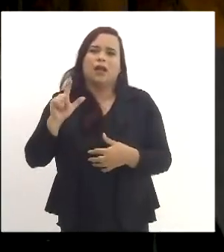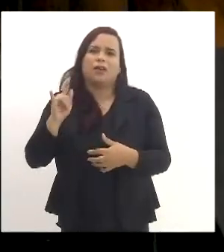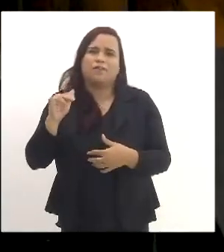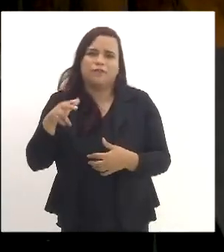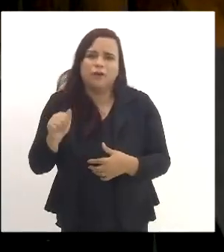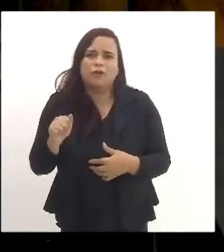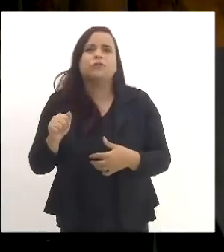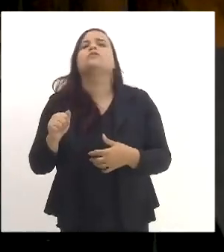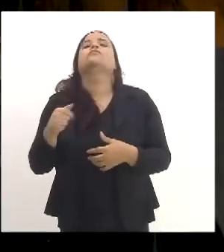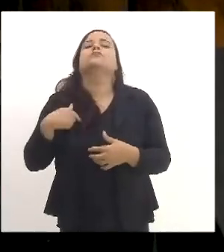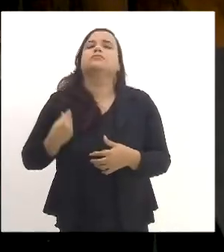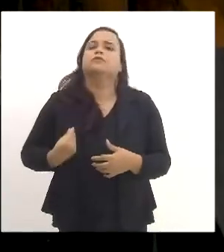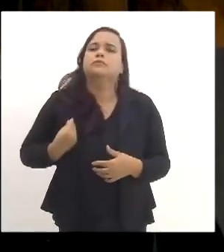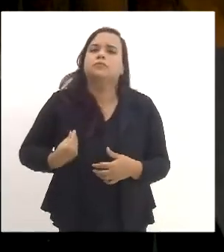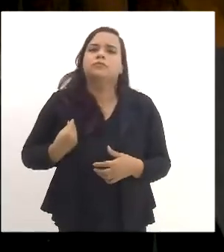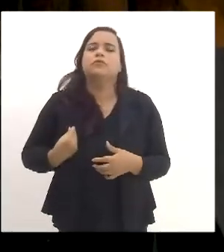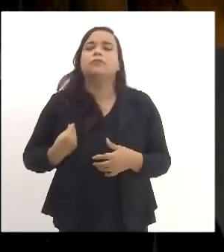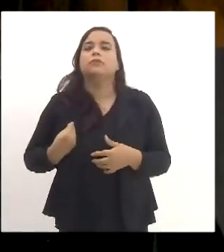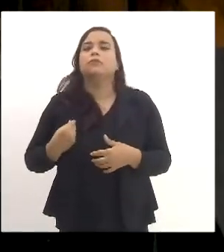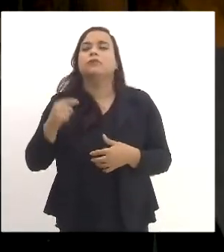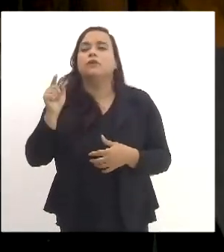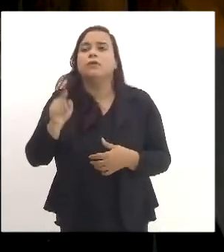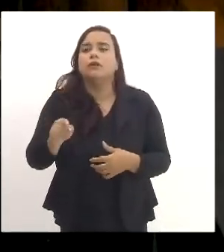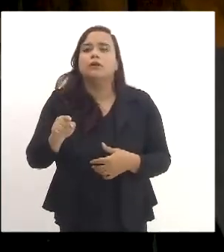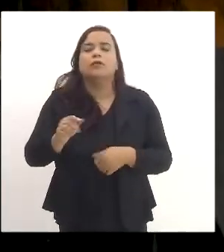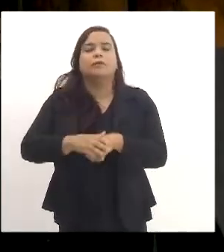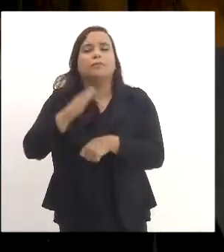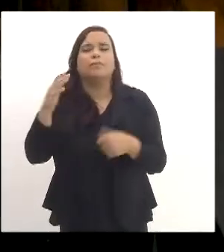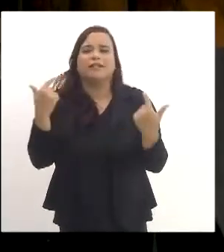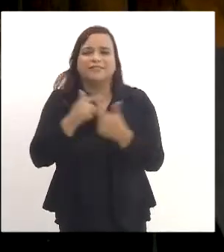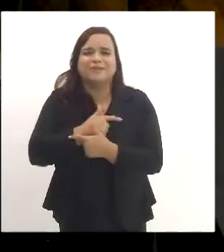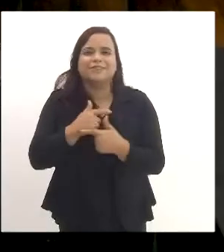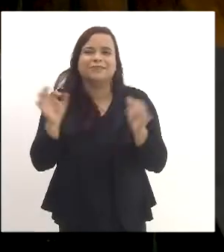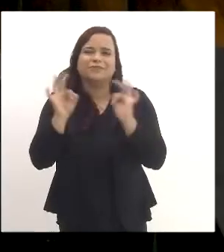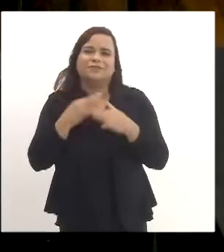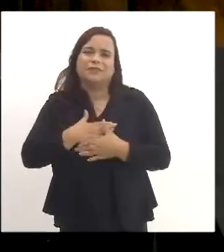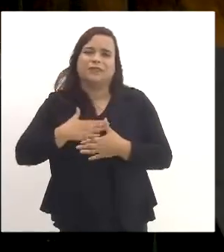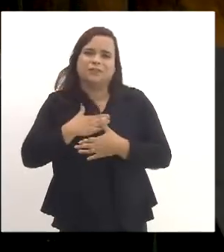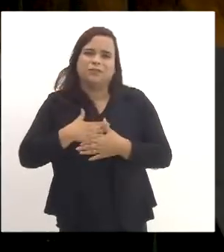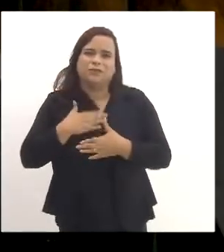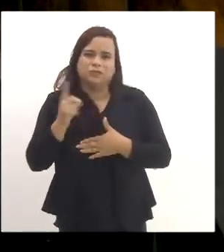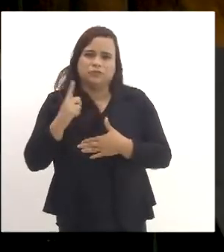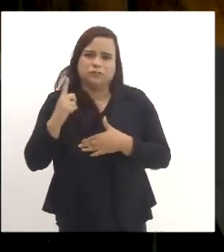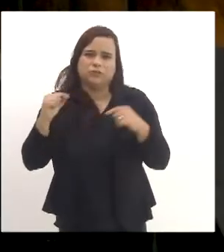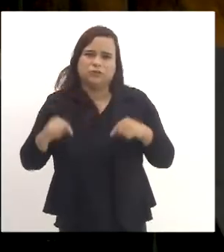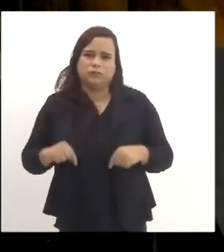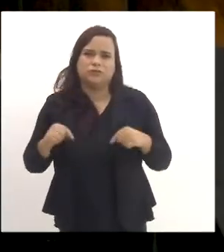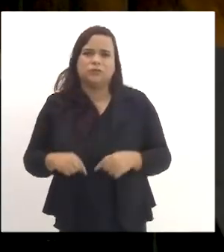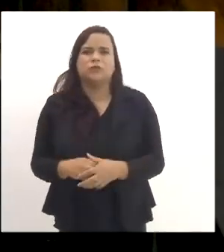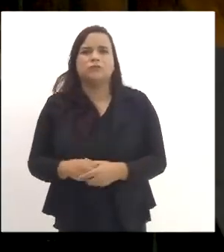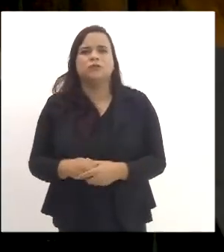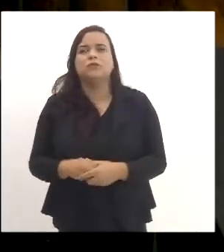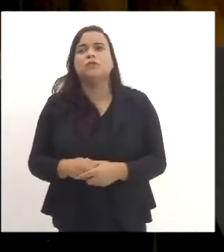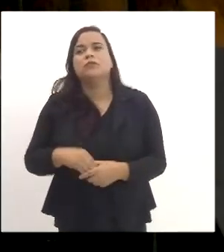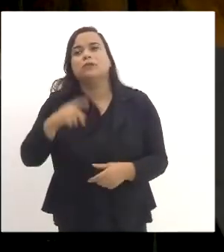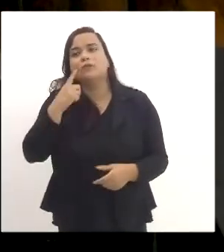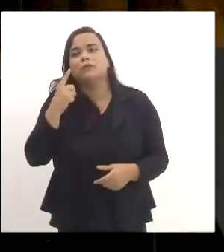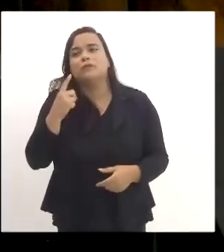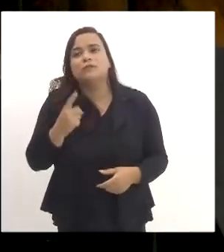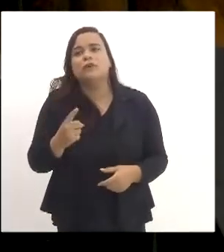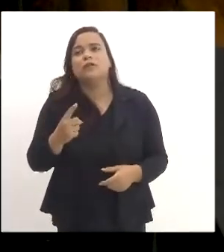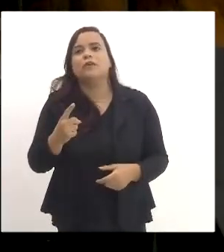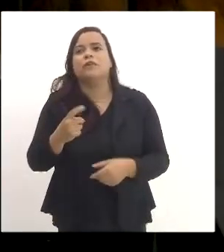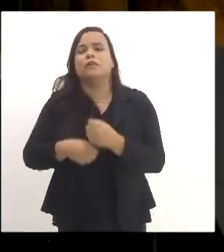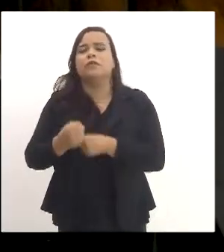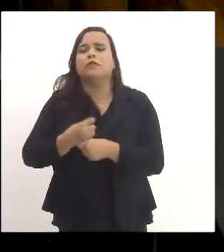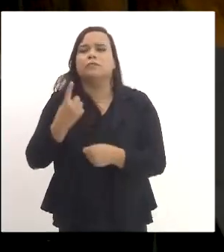futuro parecia bem mais risonho do que hoje. Assistíamos, nessa altura, meados dos anos 80, à queda